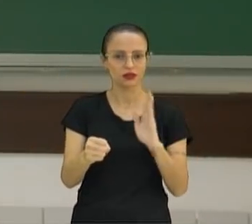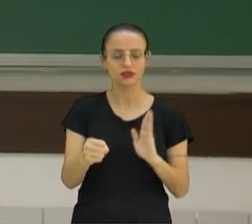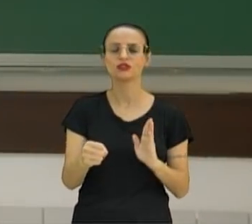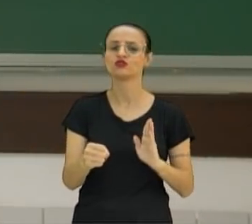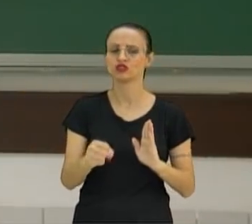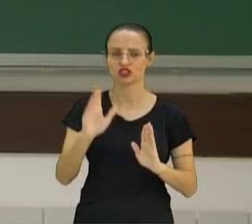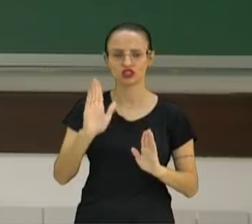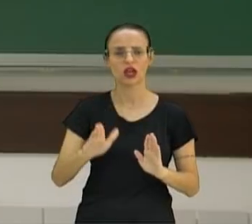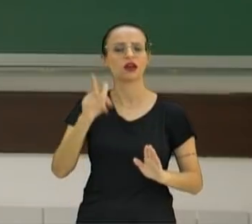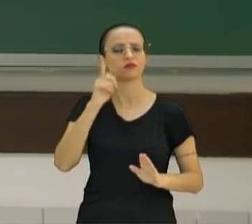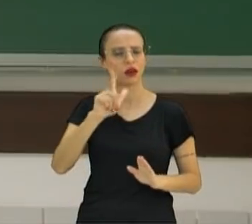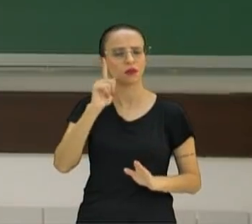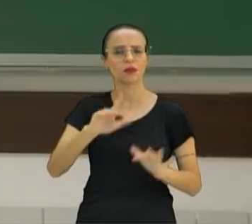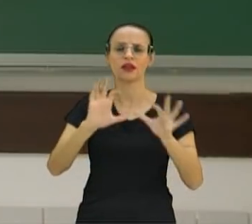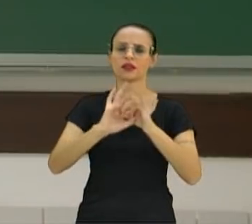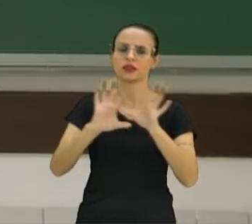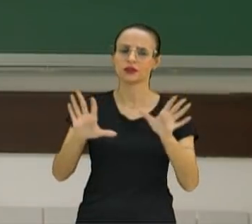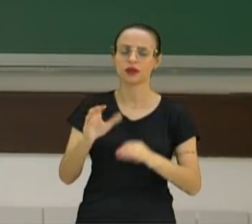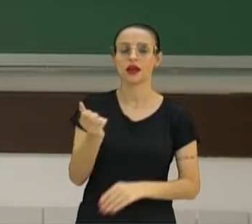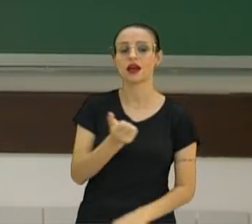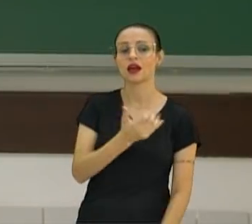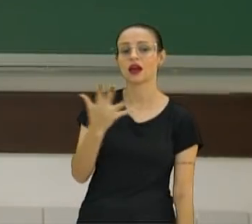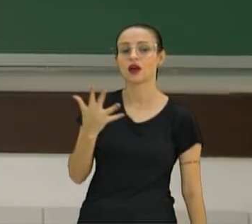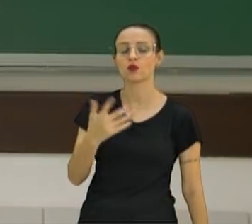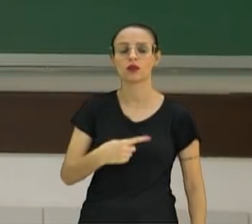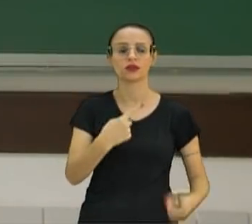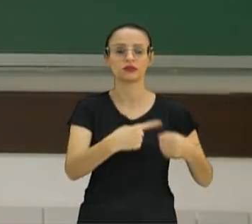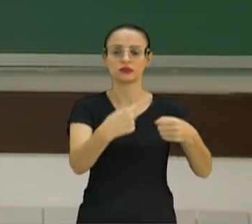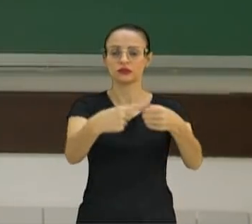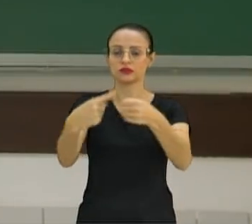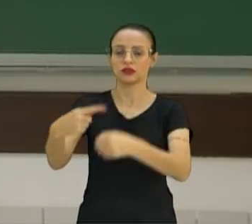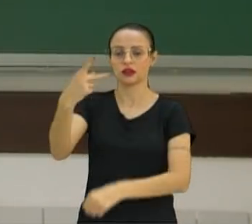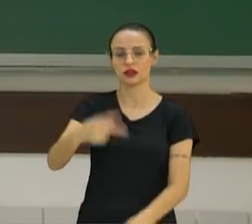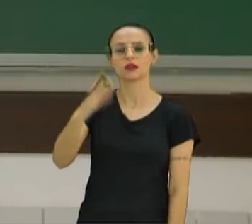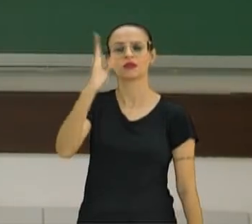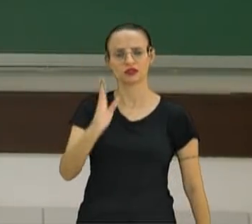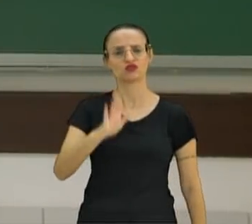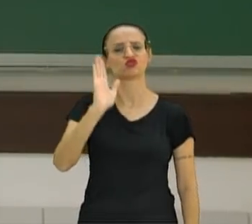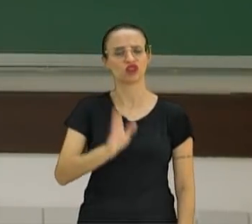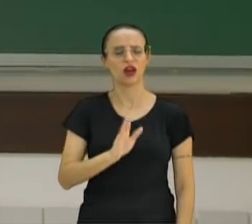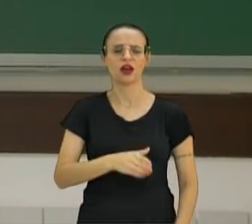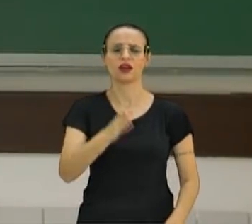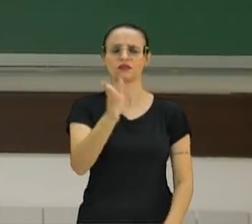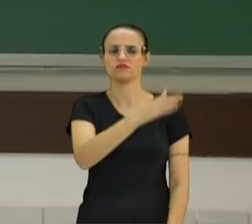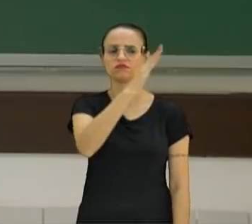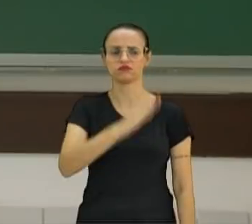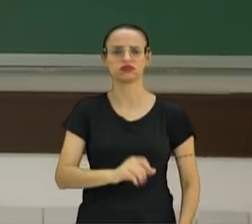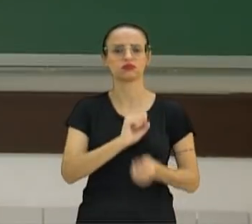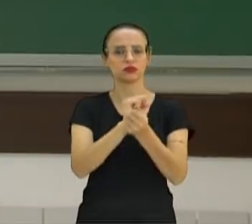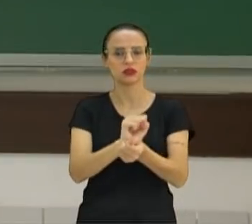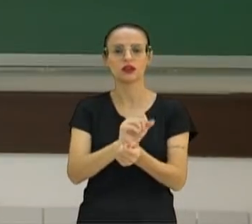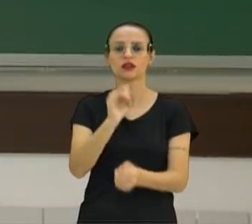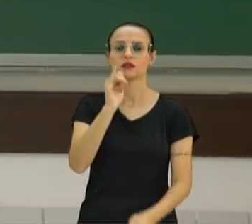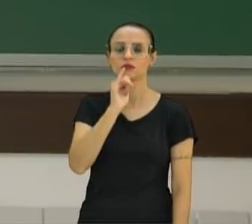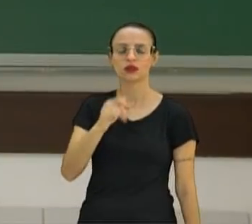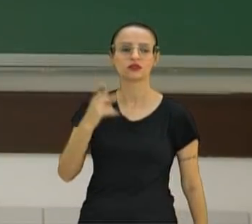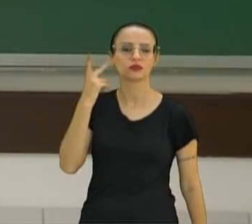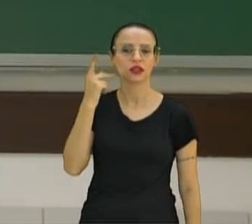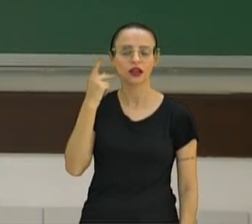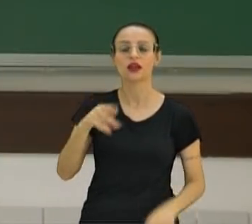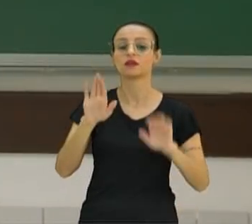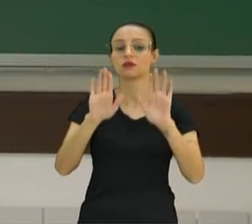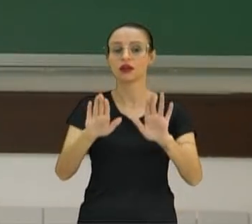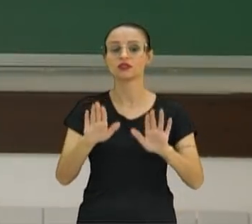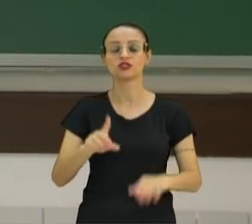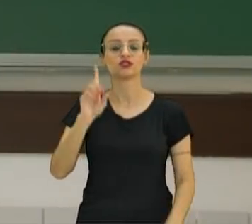haviam conquistado a sua liberdade. Algumas províncias do Brasil já haviam abolido a escravidão, como era o caso do Ceará. E a gente tem,